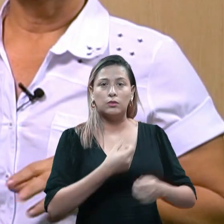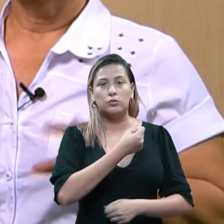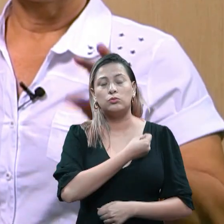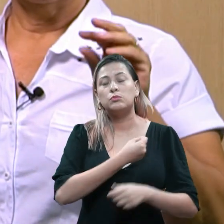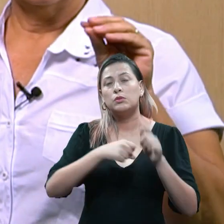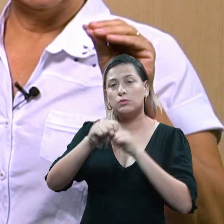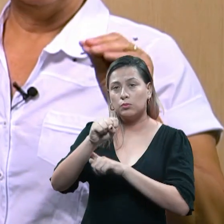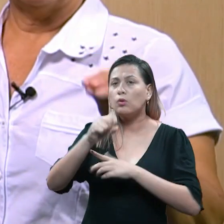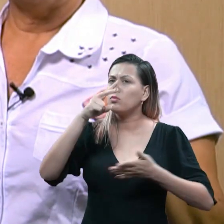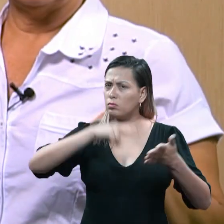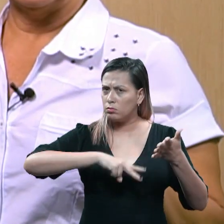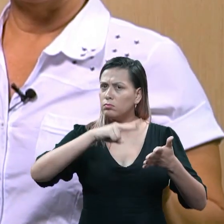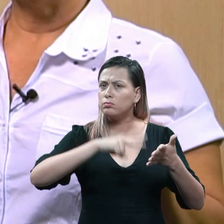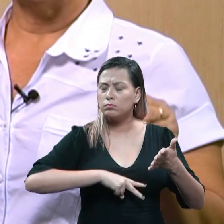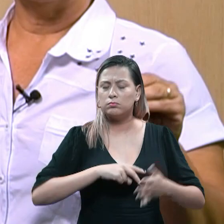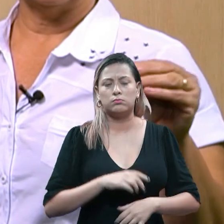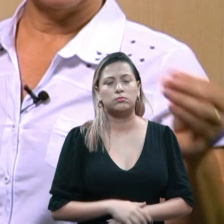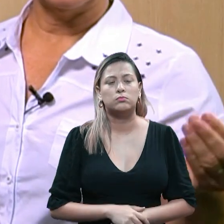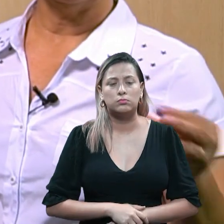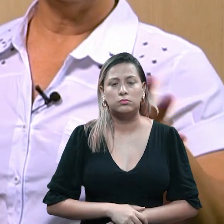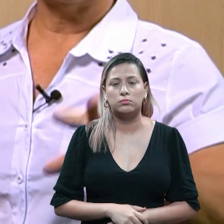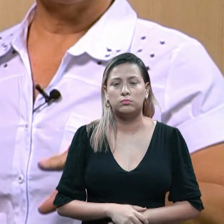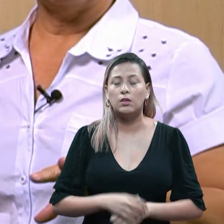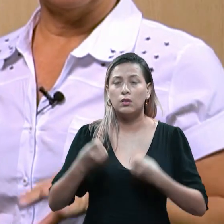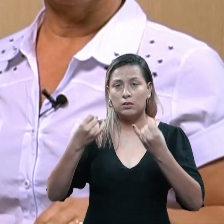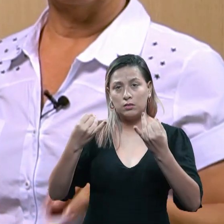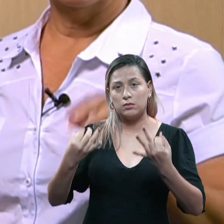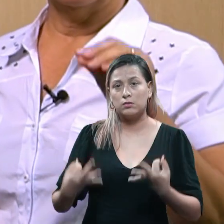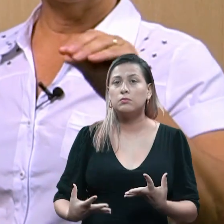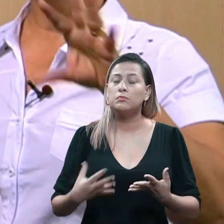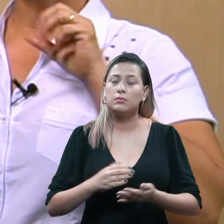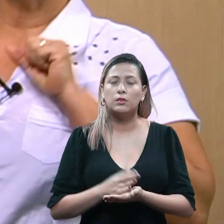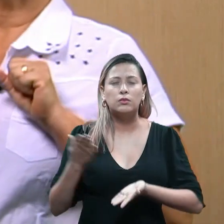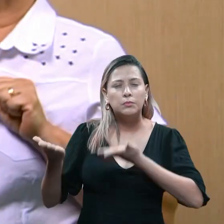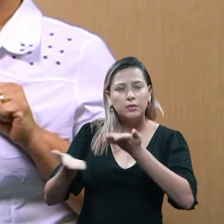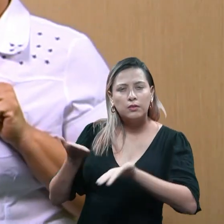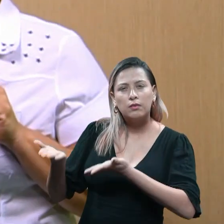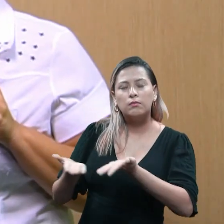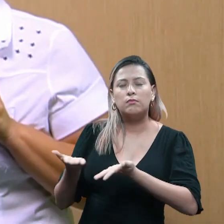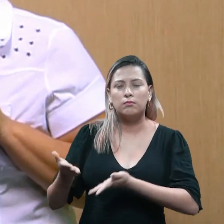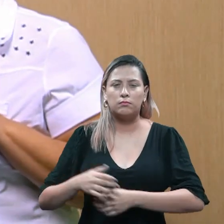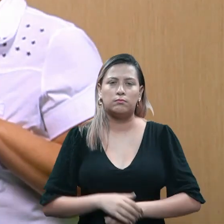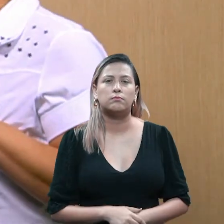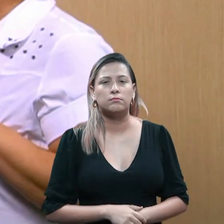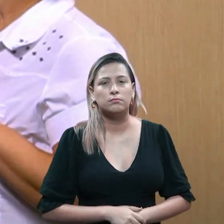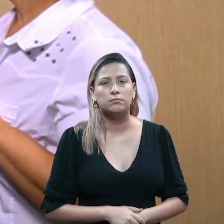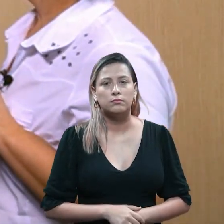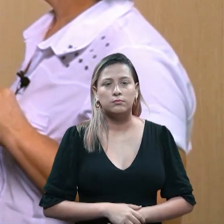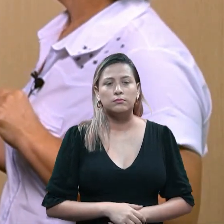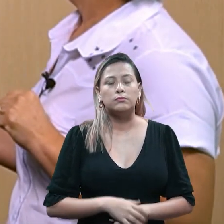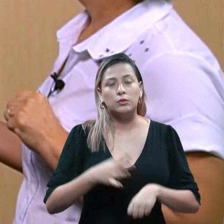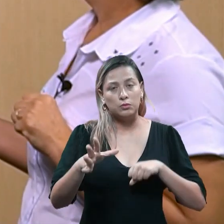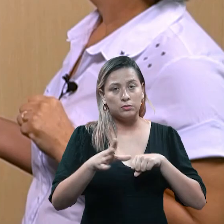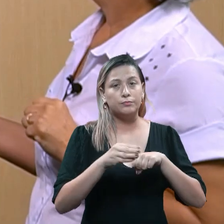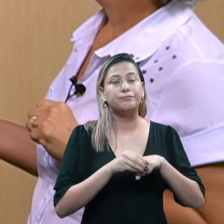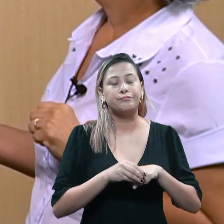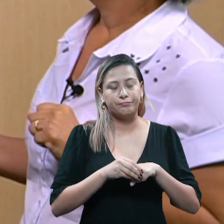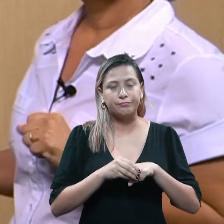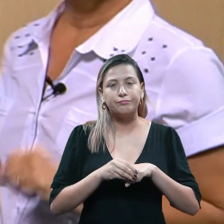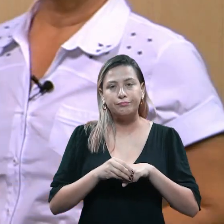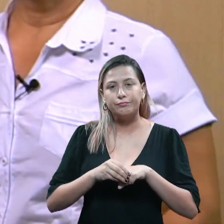8. Ele vai falar sobre acne e tratamentos. Amplie seus conhecimentos.